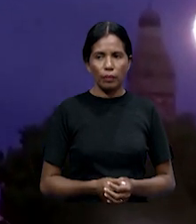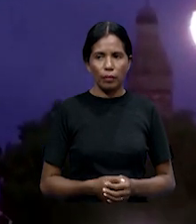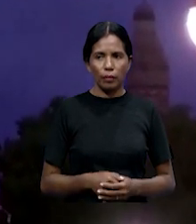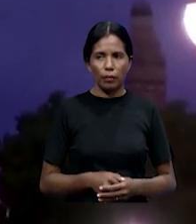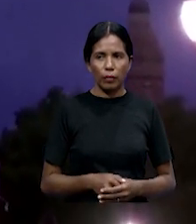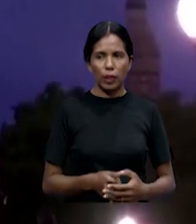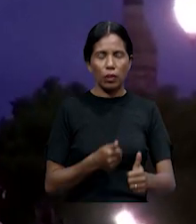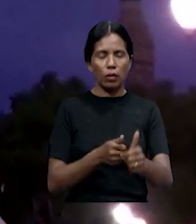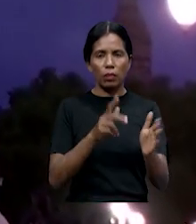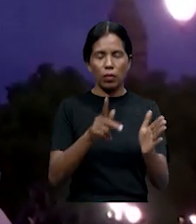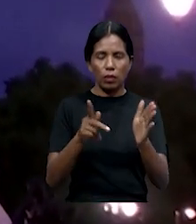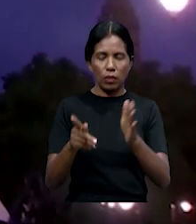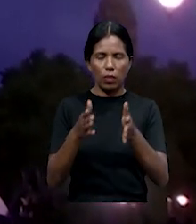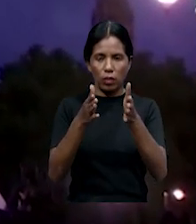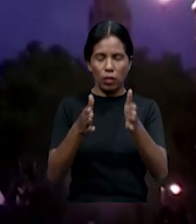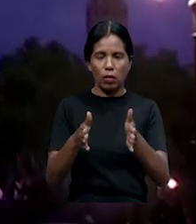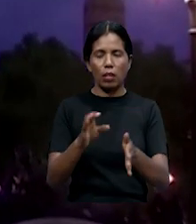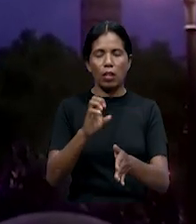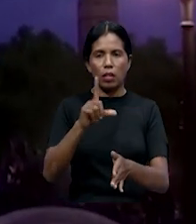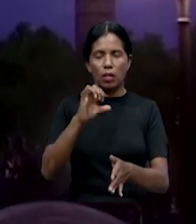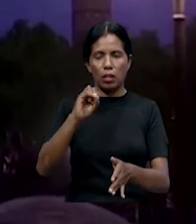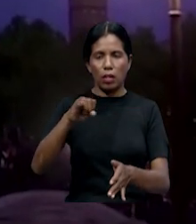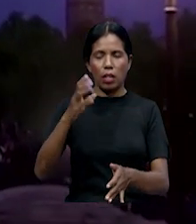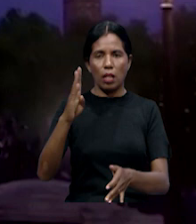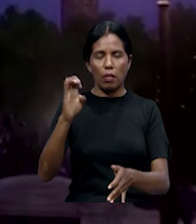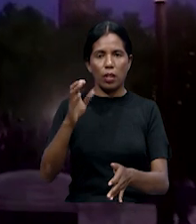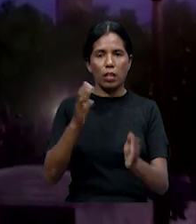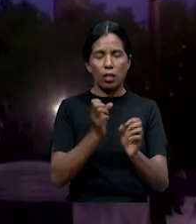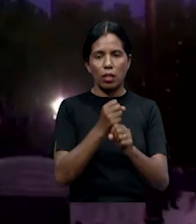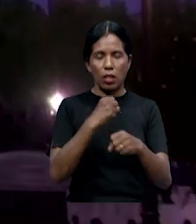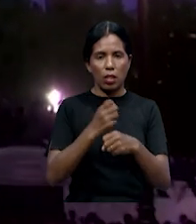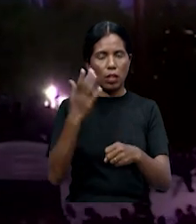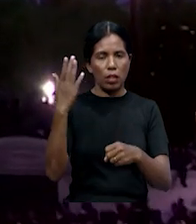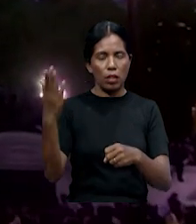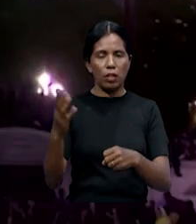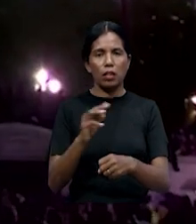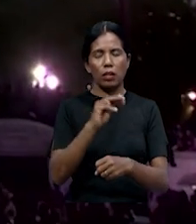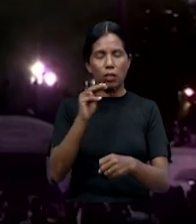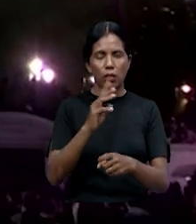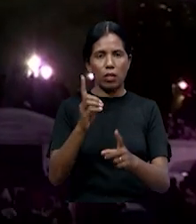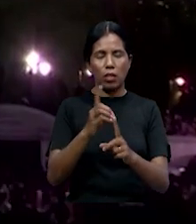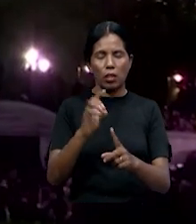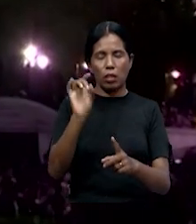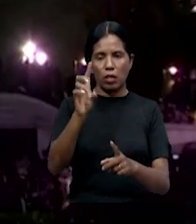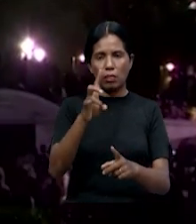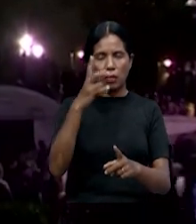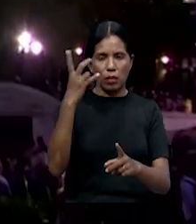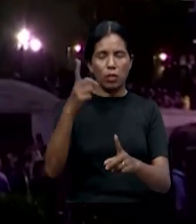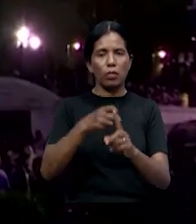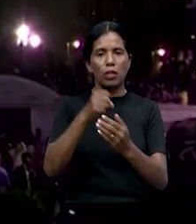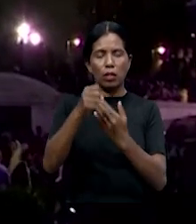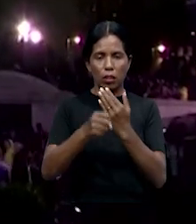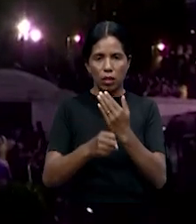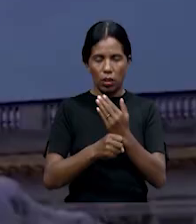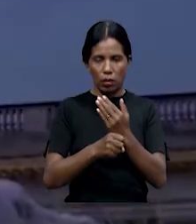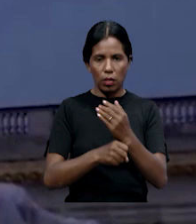Tiro plano funeral ba Rainha Elizabeth II se halau i Westminster Abbey e a segunda Lorong San Lurisensia fulan setembro tine ring dua